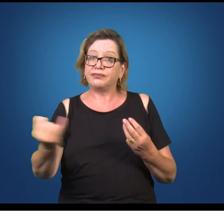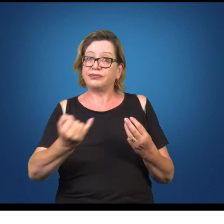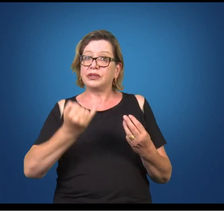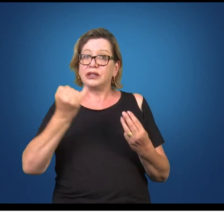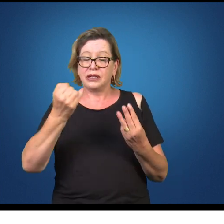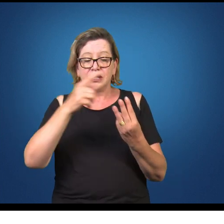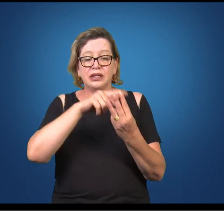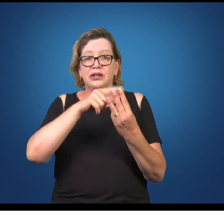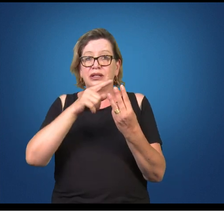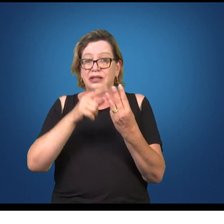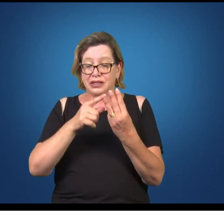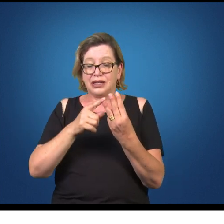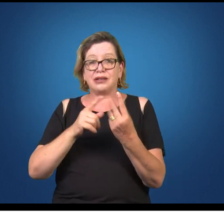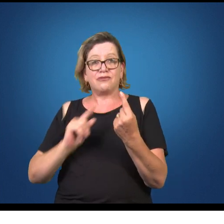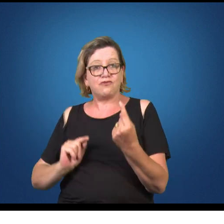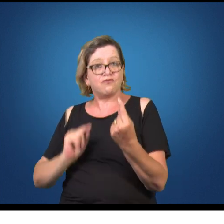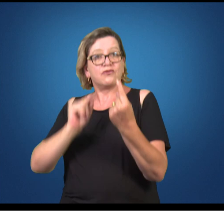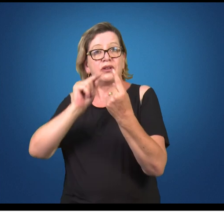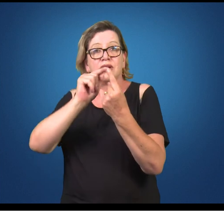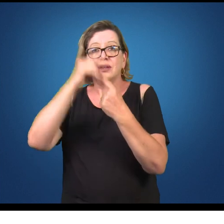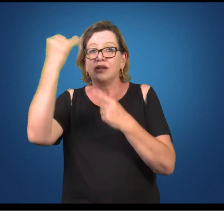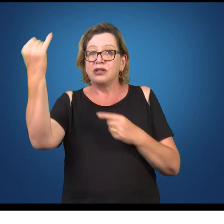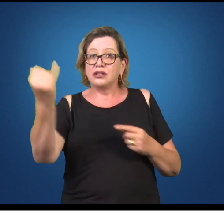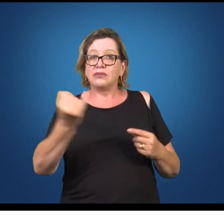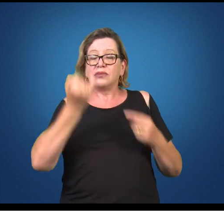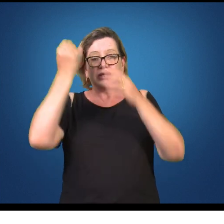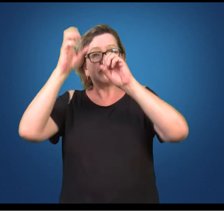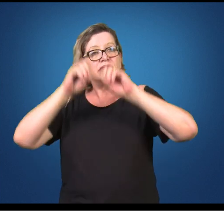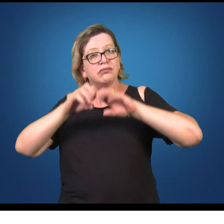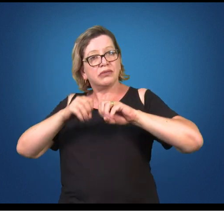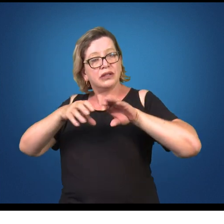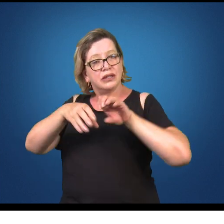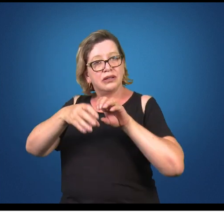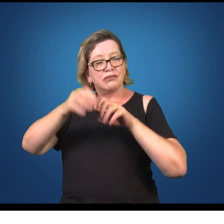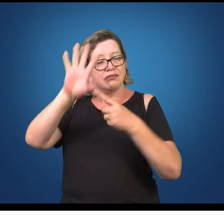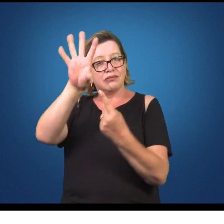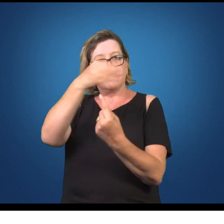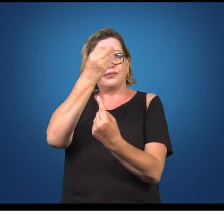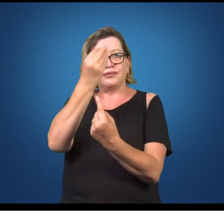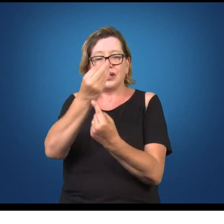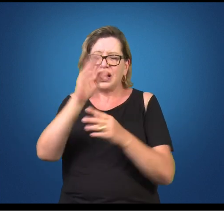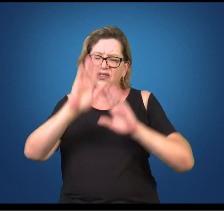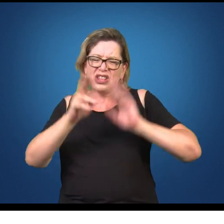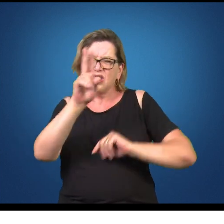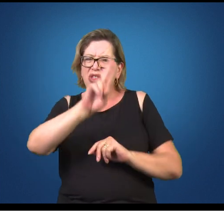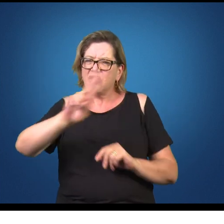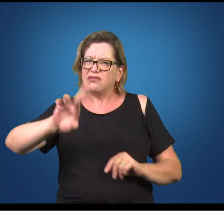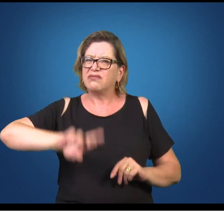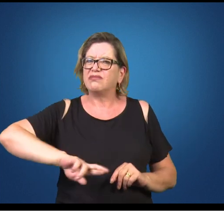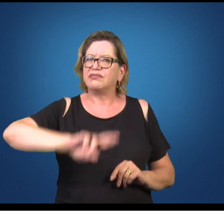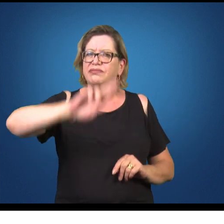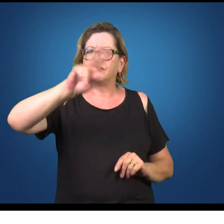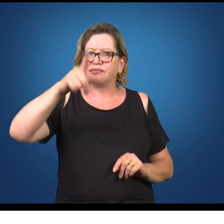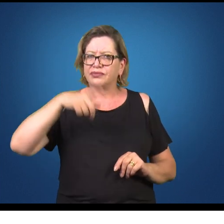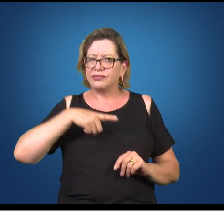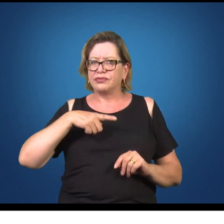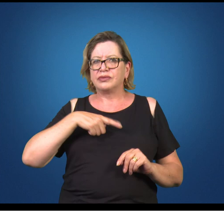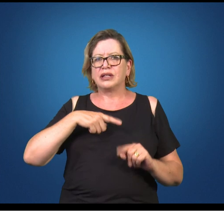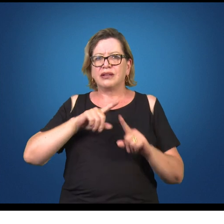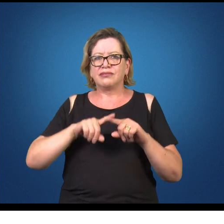são os três nortes, assim, né, do ensino da arte. Às vezes dão outros nomes, né, para isso. Mas,